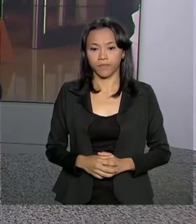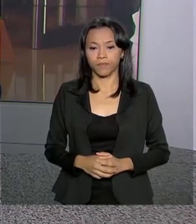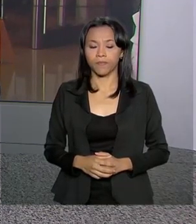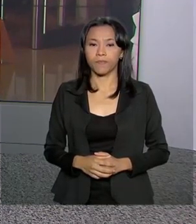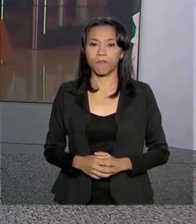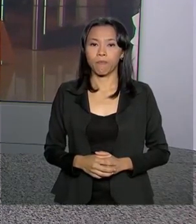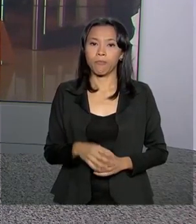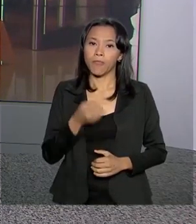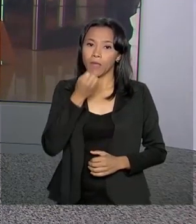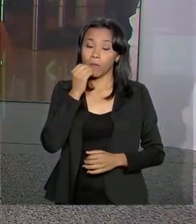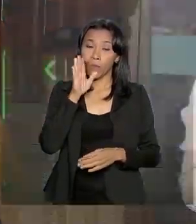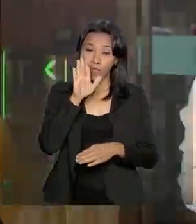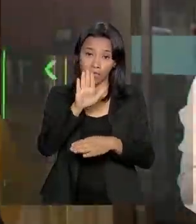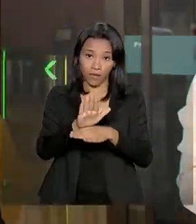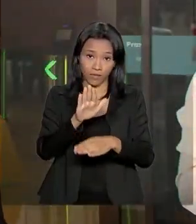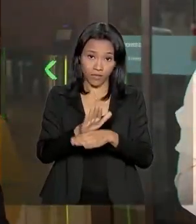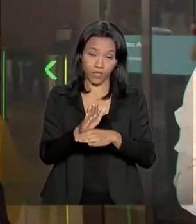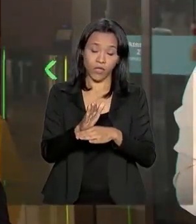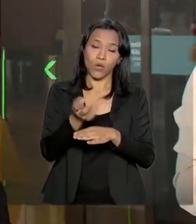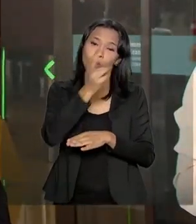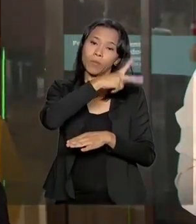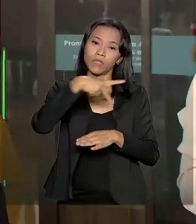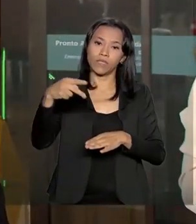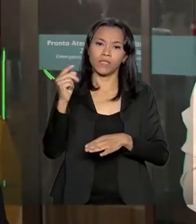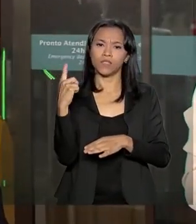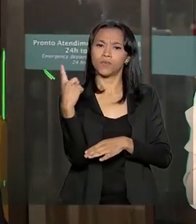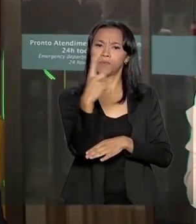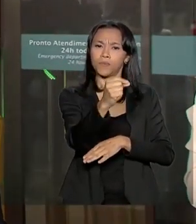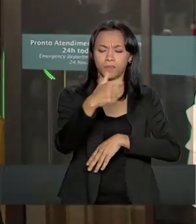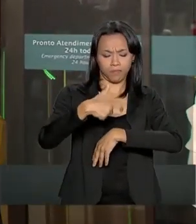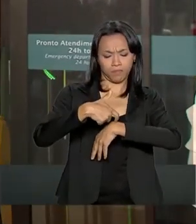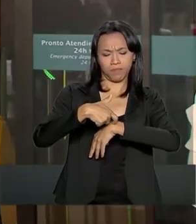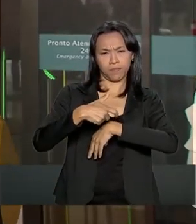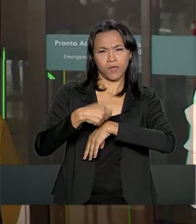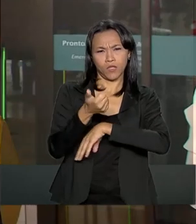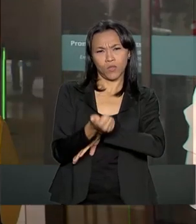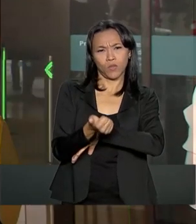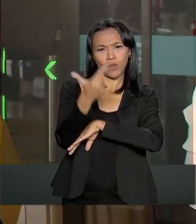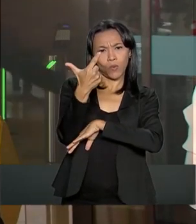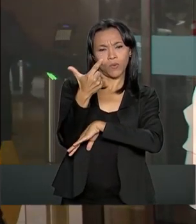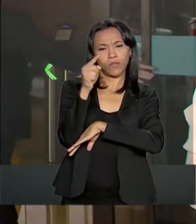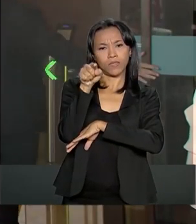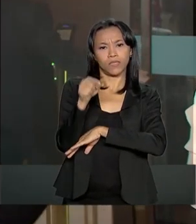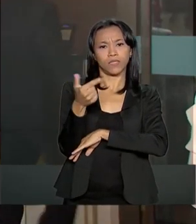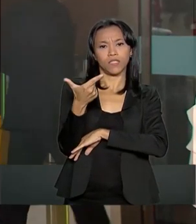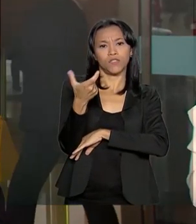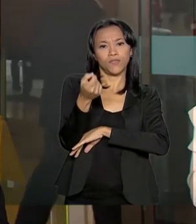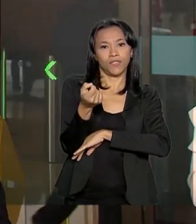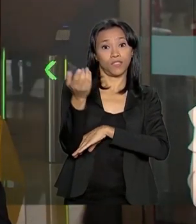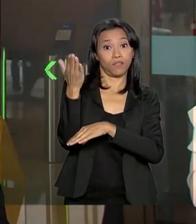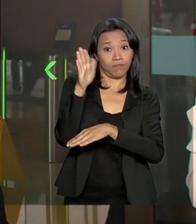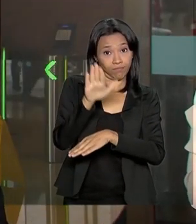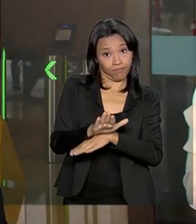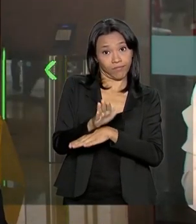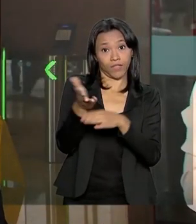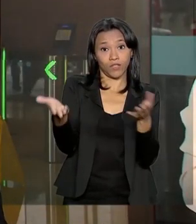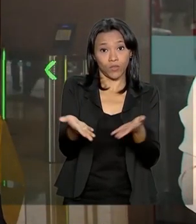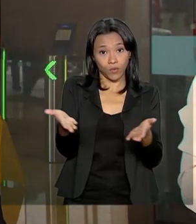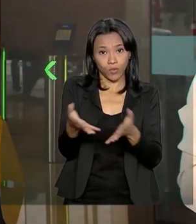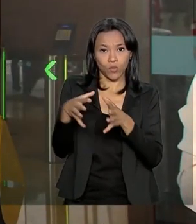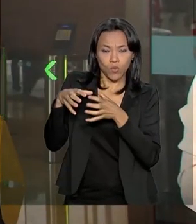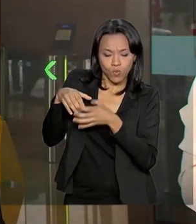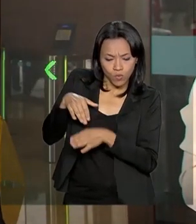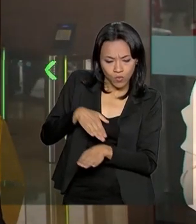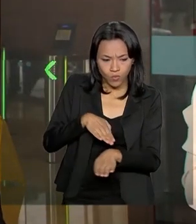Boa tarde. O presidente deixou o Hospital Albert Einstein por volta de 12h20 da tarde de hoje. O comboio